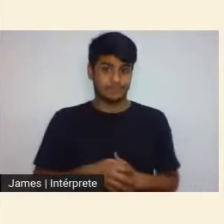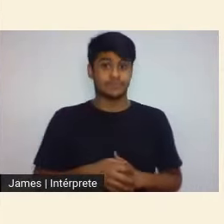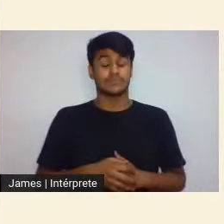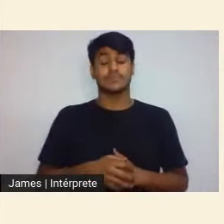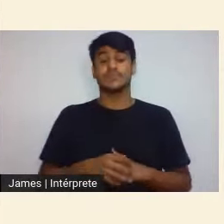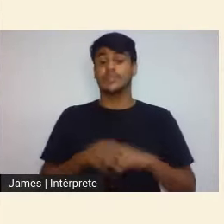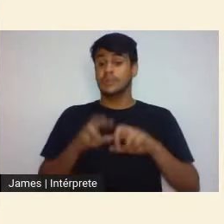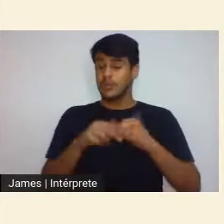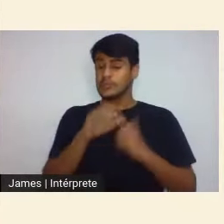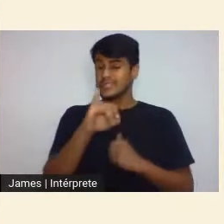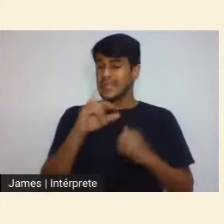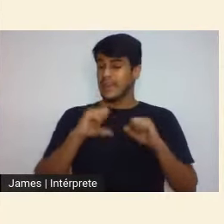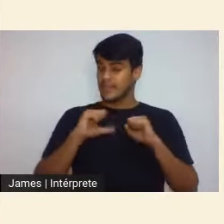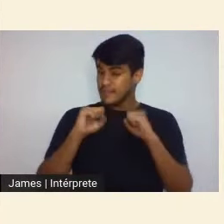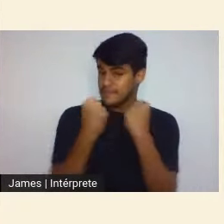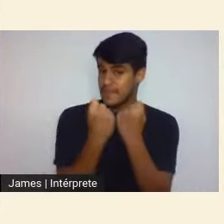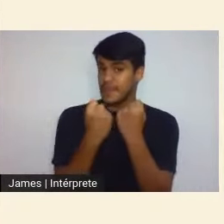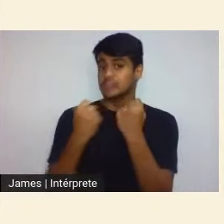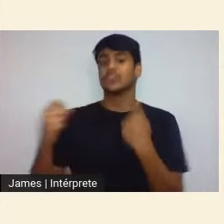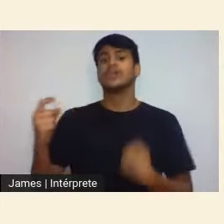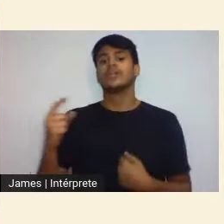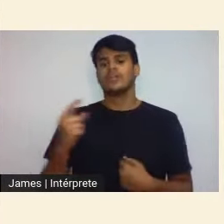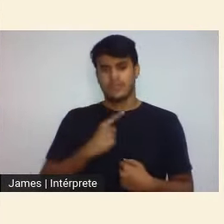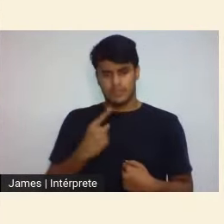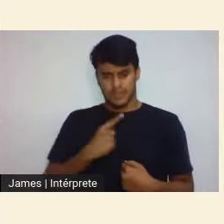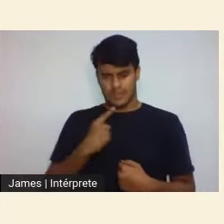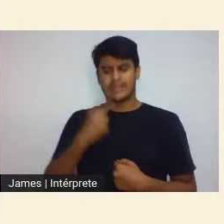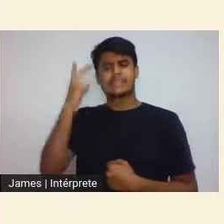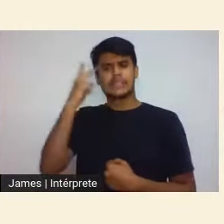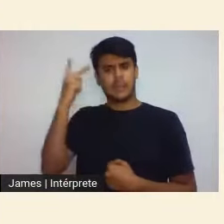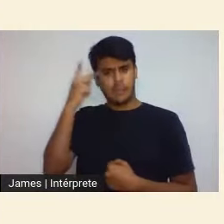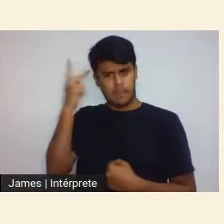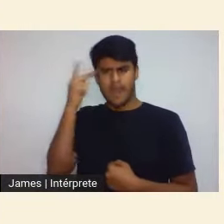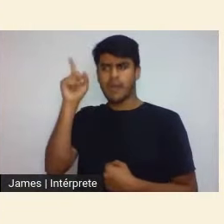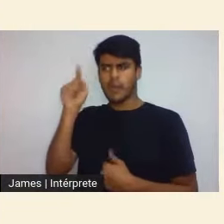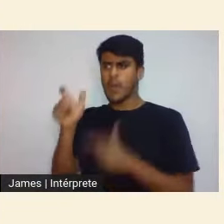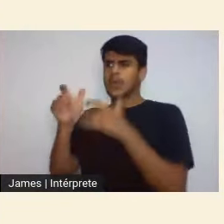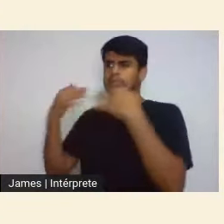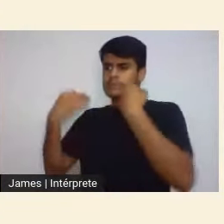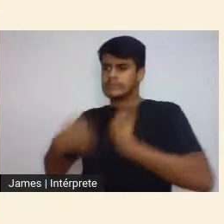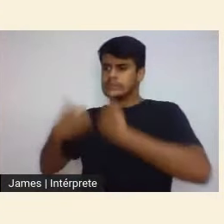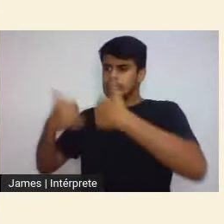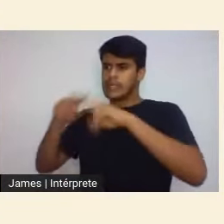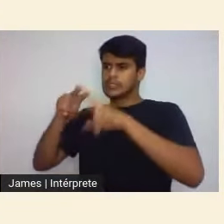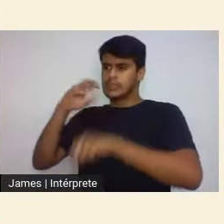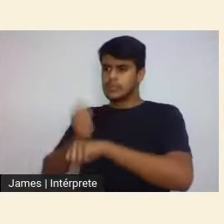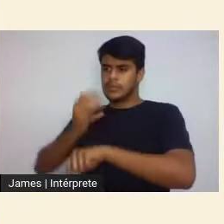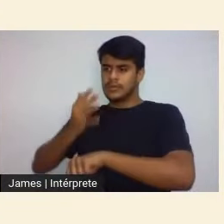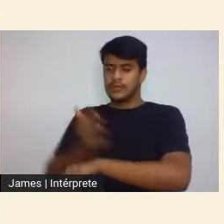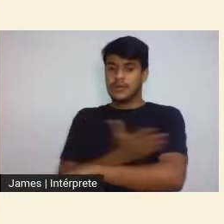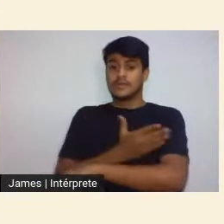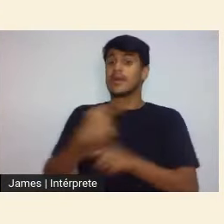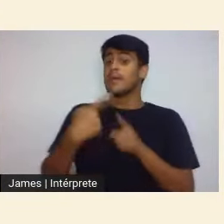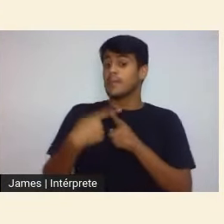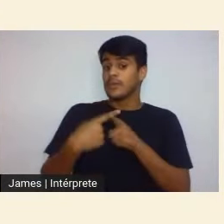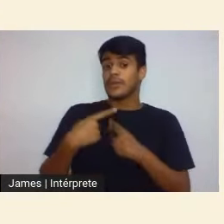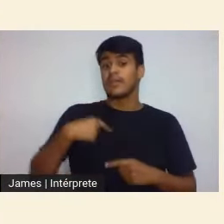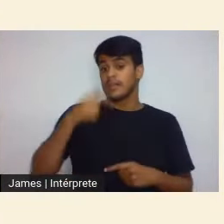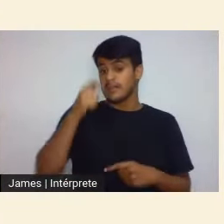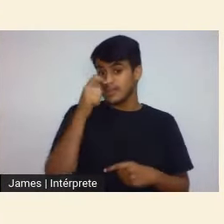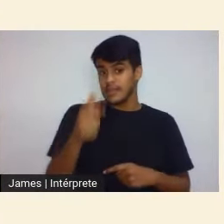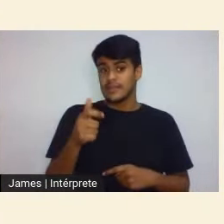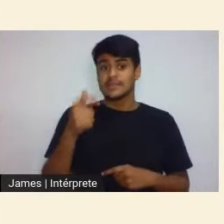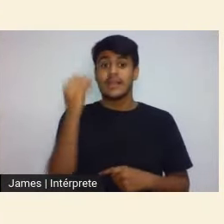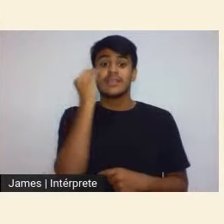a defesa da narrativa paulista, né, da narrativa que colocava o modernismo como eixo